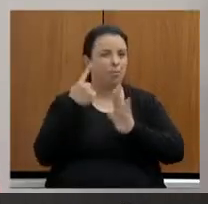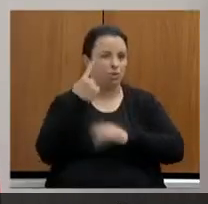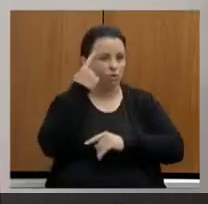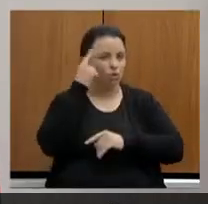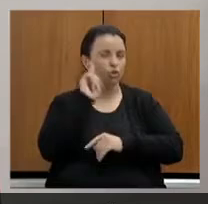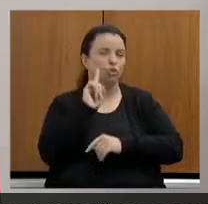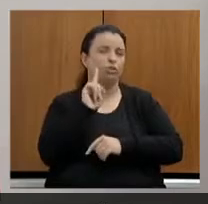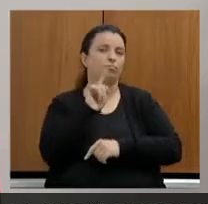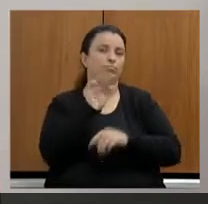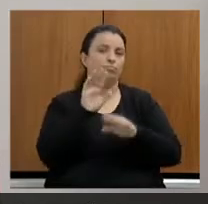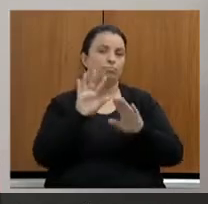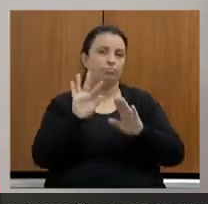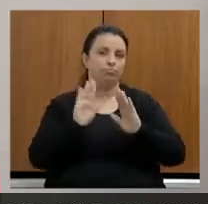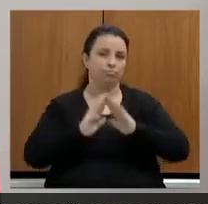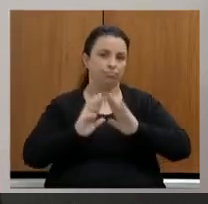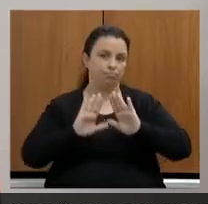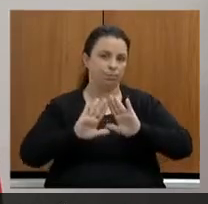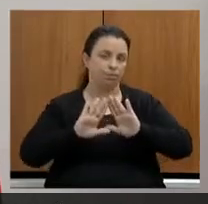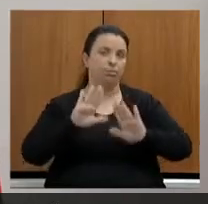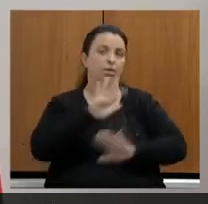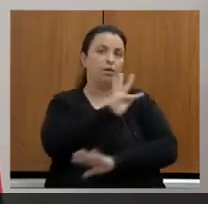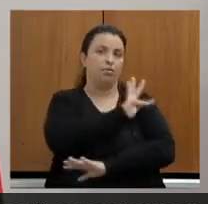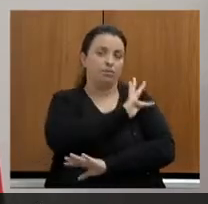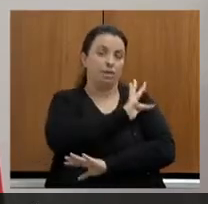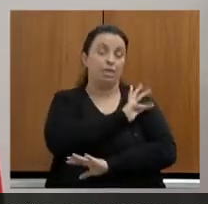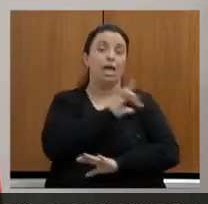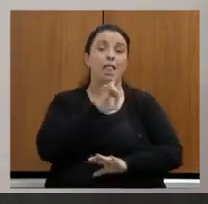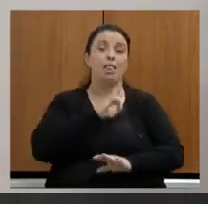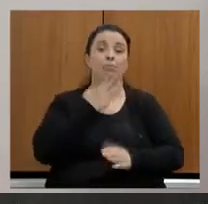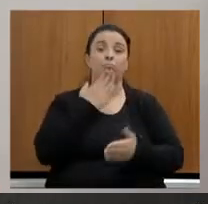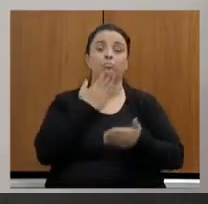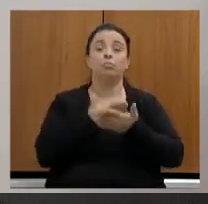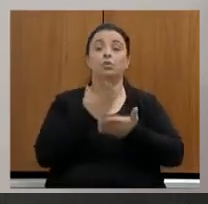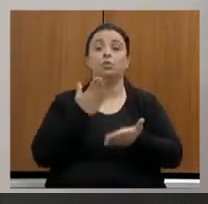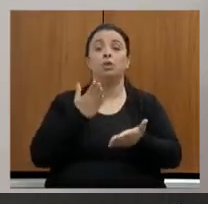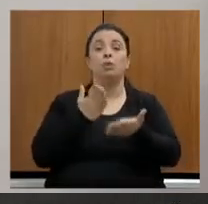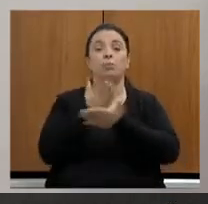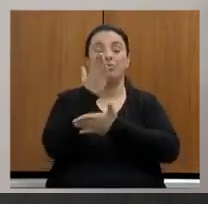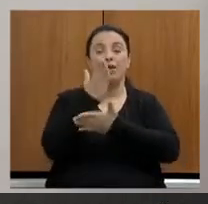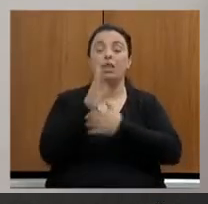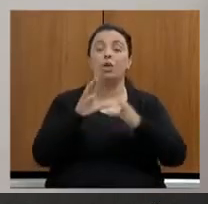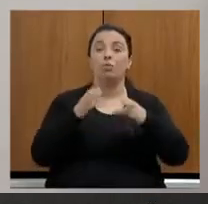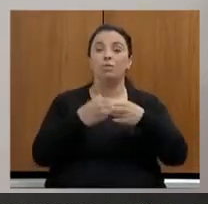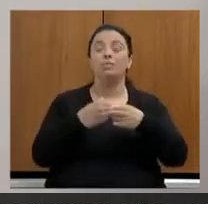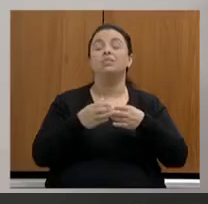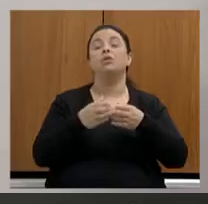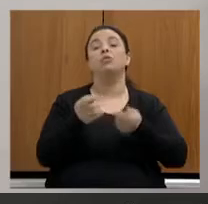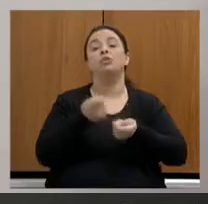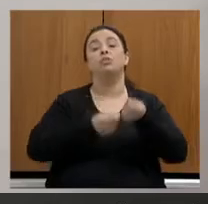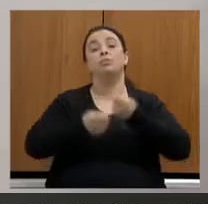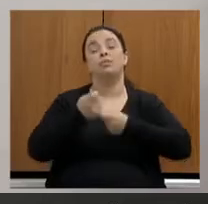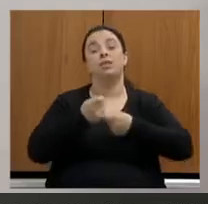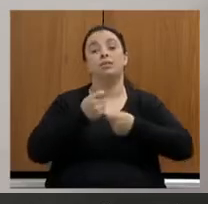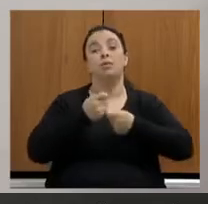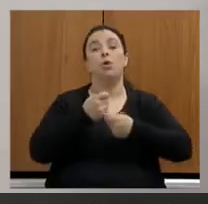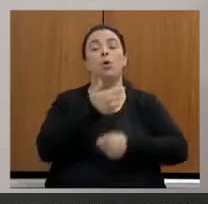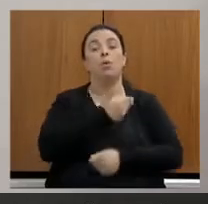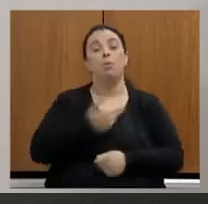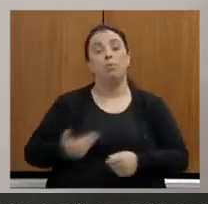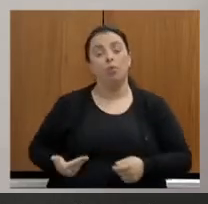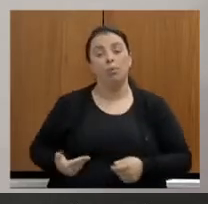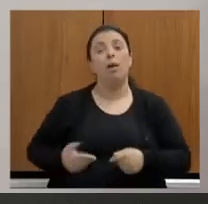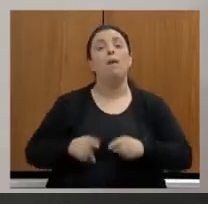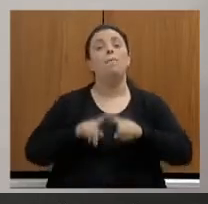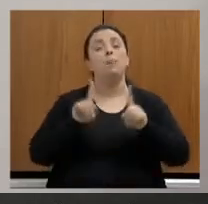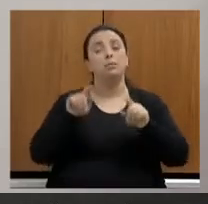fiscaliza a um requerimento aprovado na comissão de administração pública mas nós podemos fazê-la em qualquer